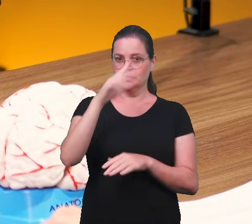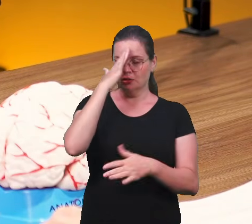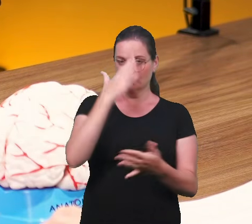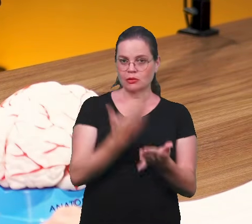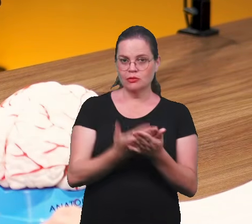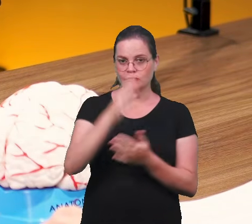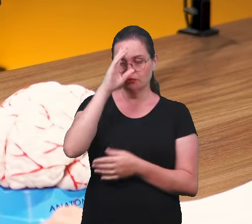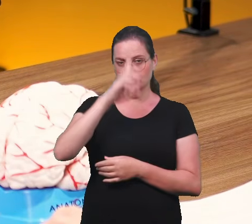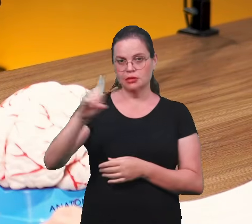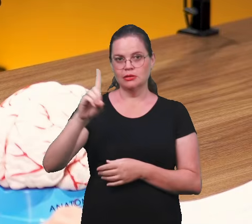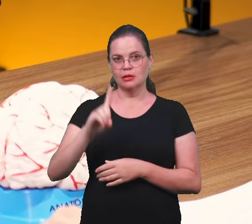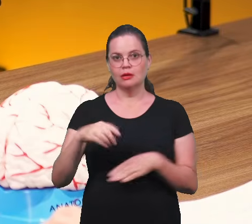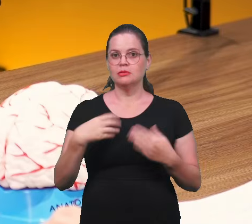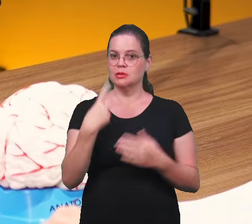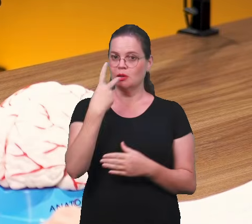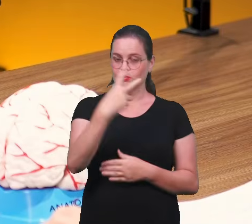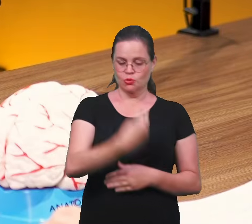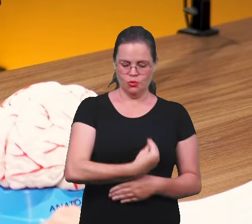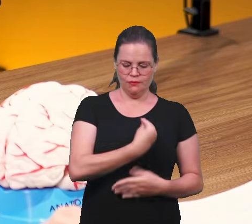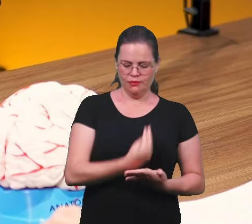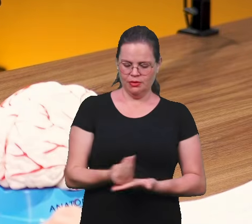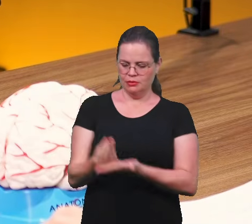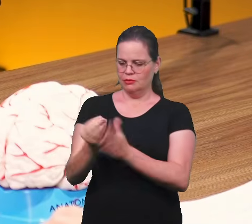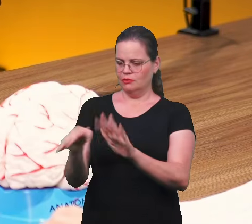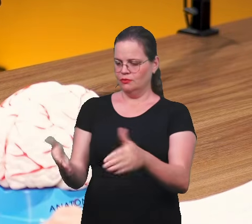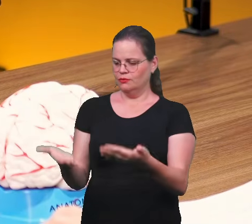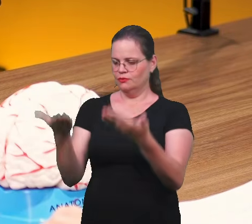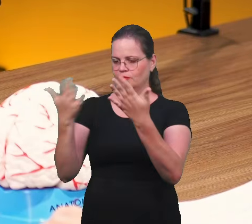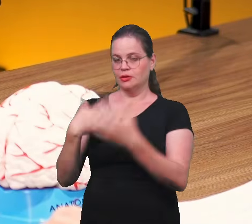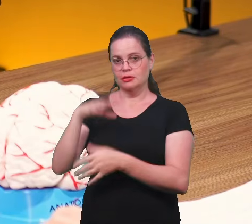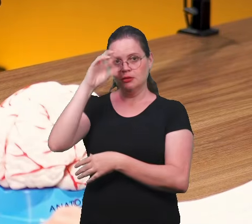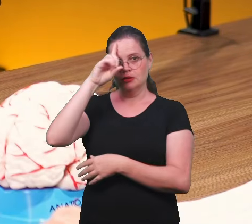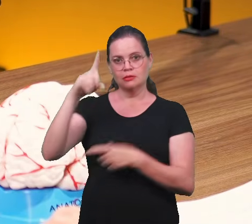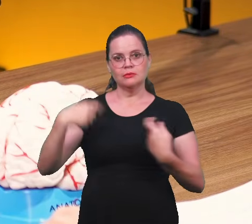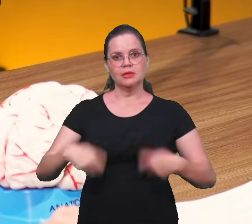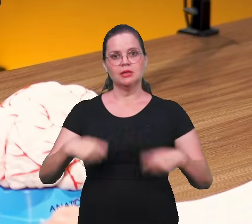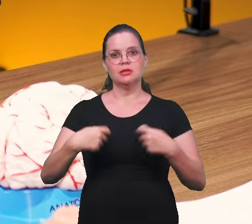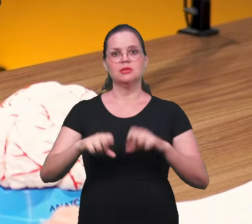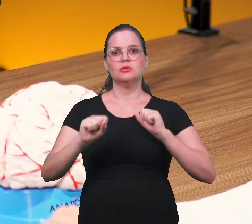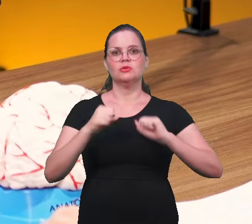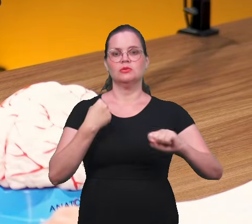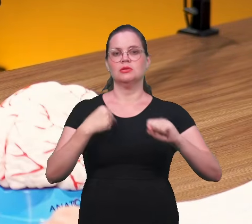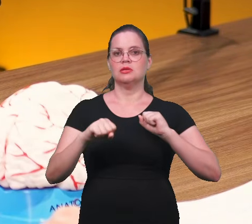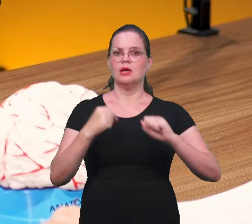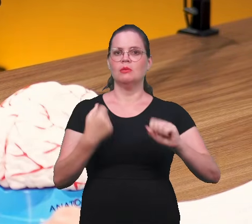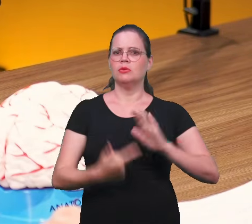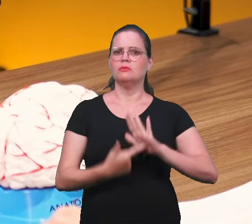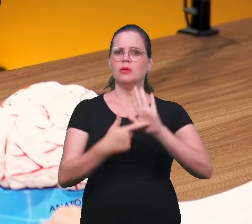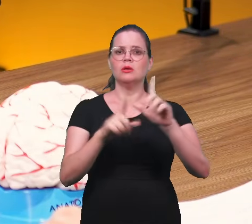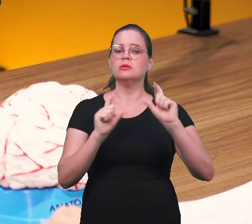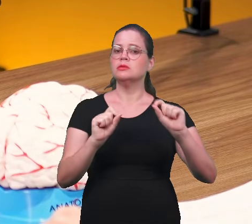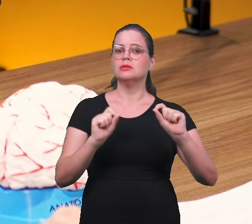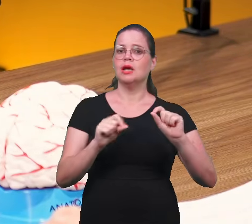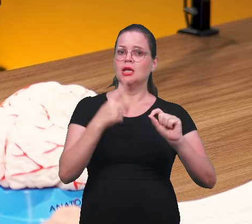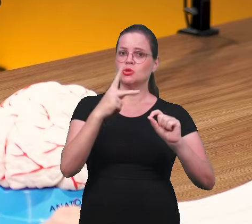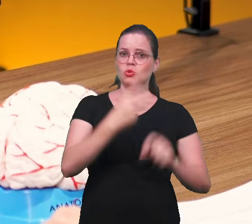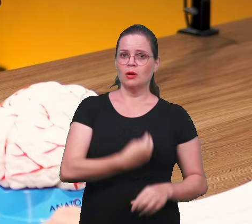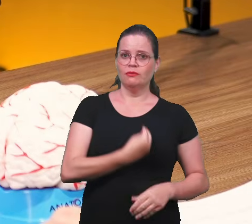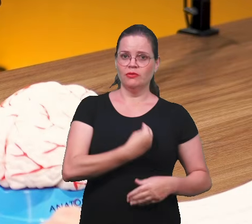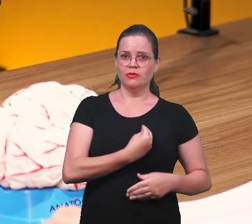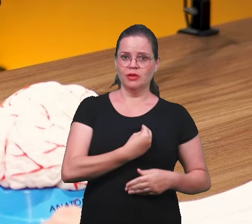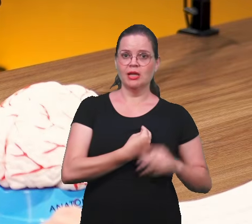Senhor, entrega o caminho ao Senhor. O Salmo 37, verso 5 diz, entrega o teu caminho ao